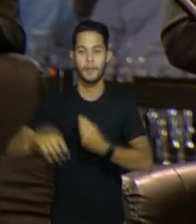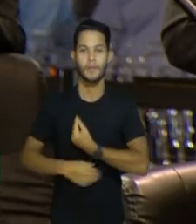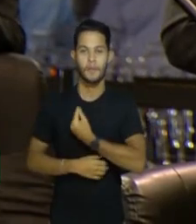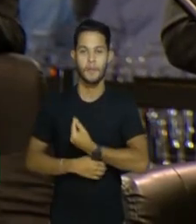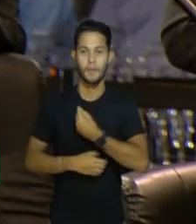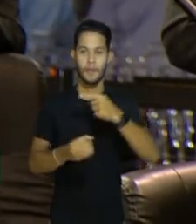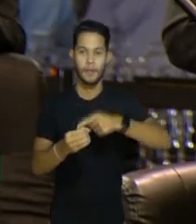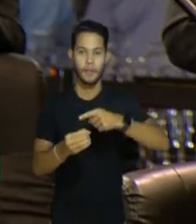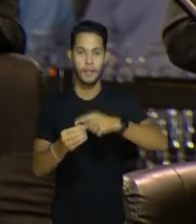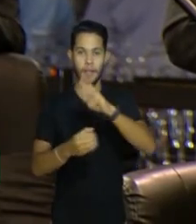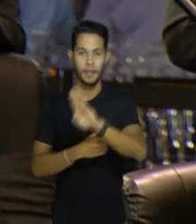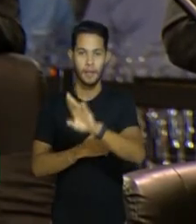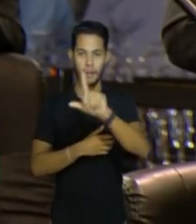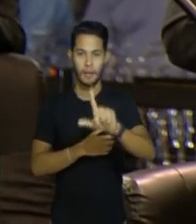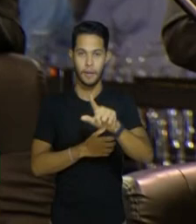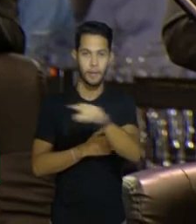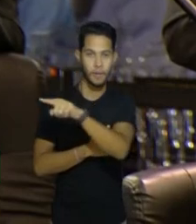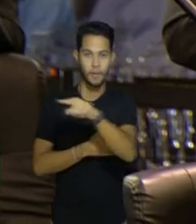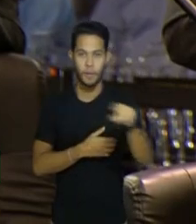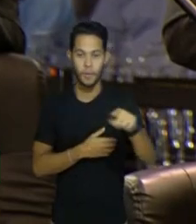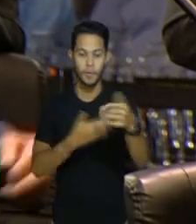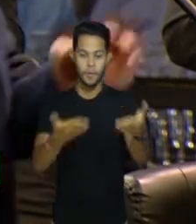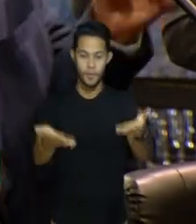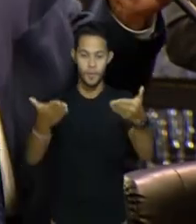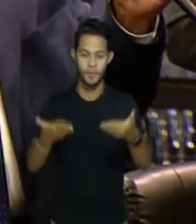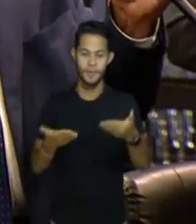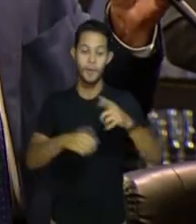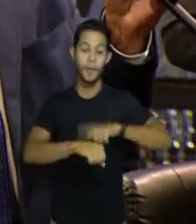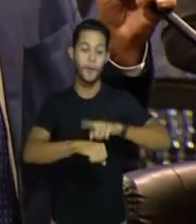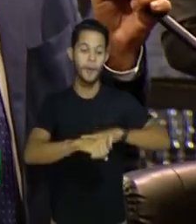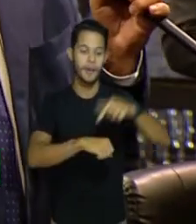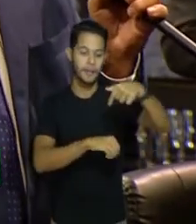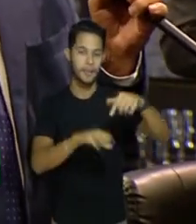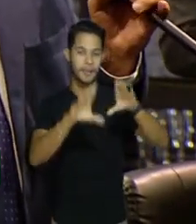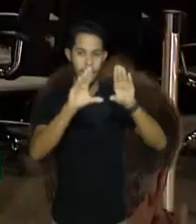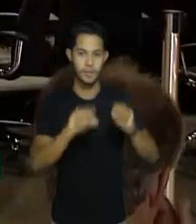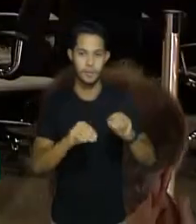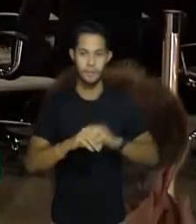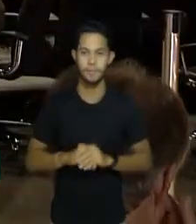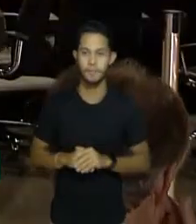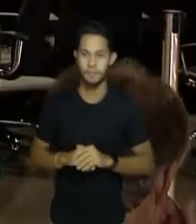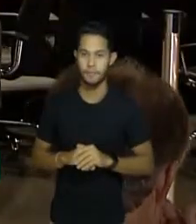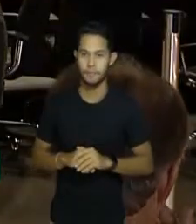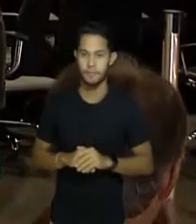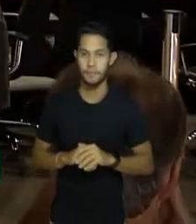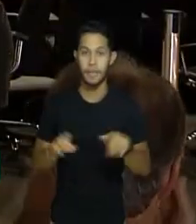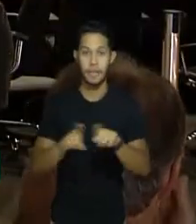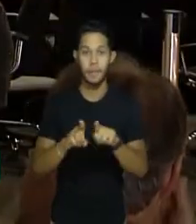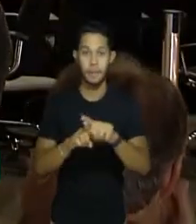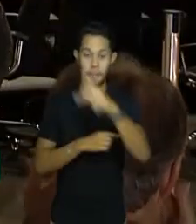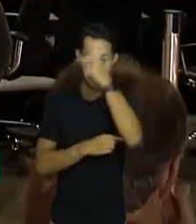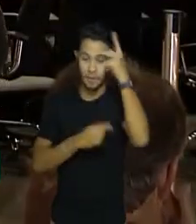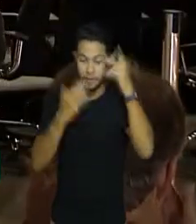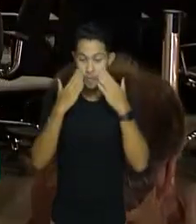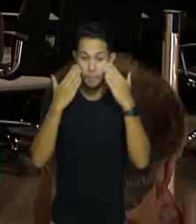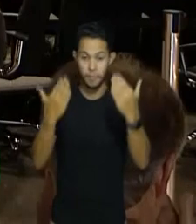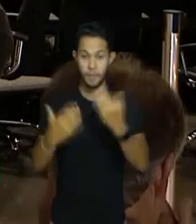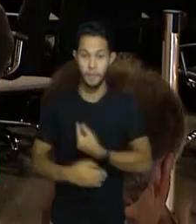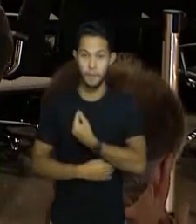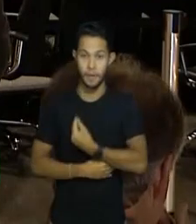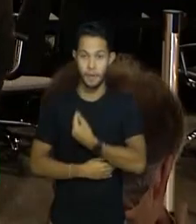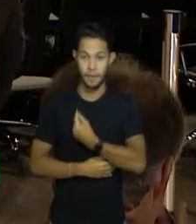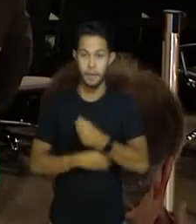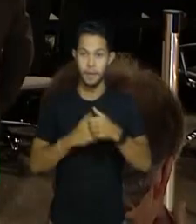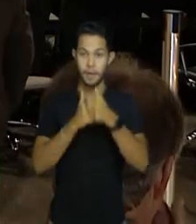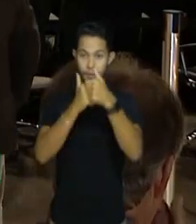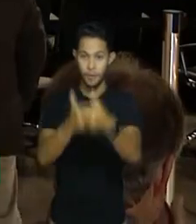devidamente reforçados os convites, hoje às 19 horas. Todos no convite, inclusive o público presente, se quiser acompanhar a sessão